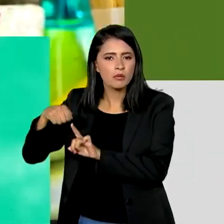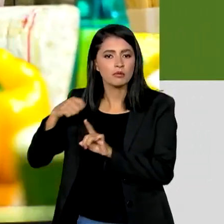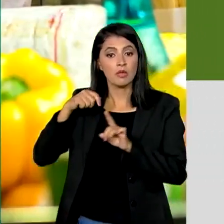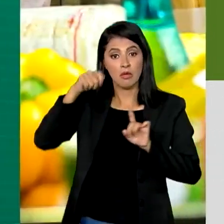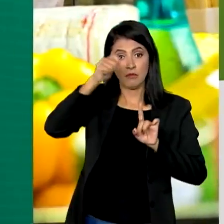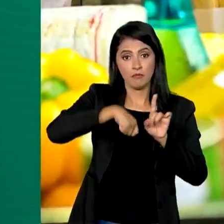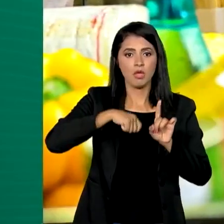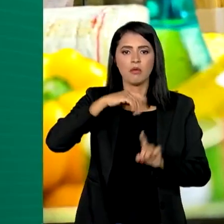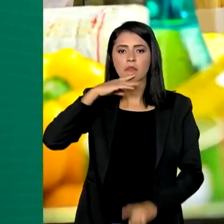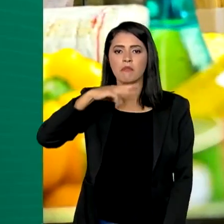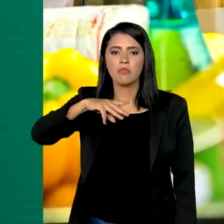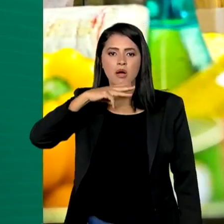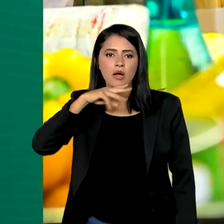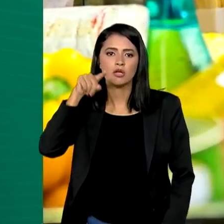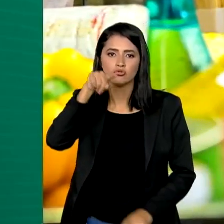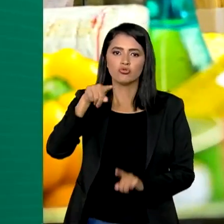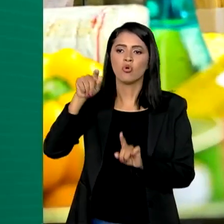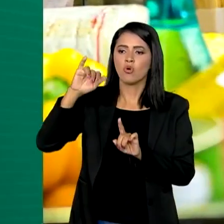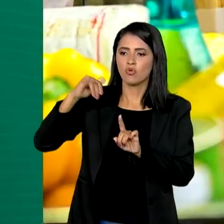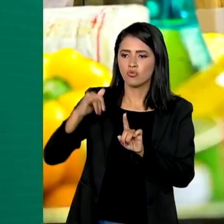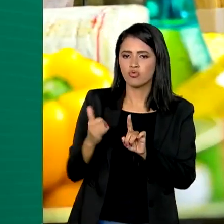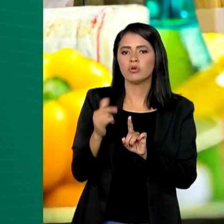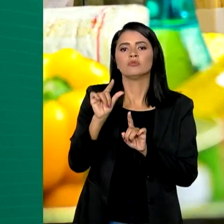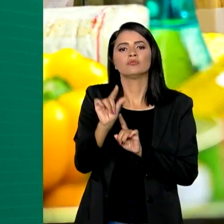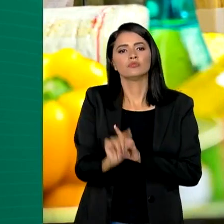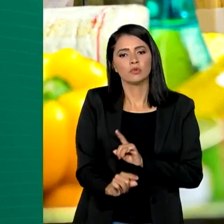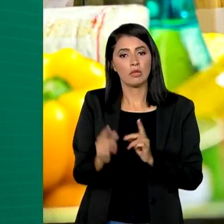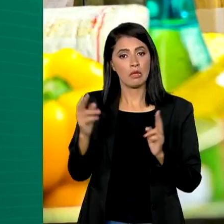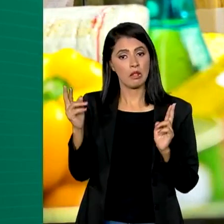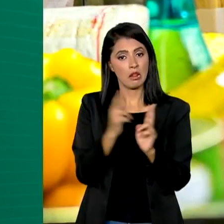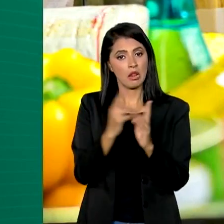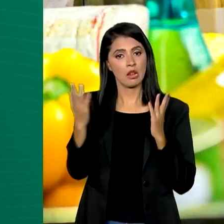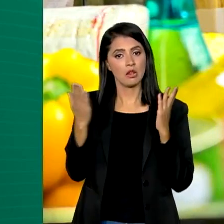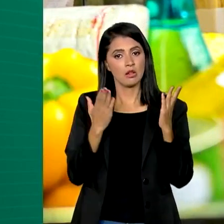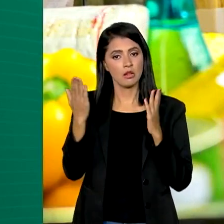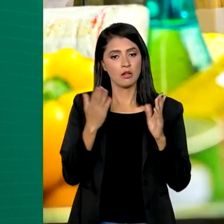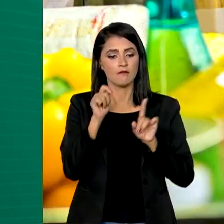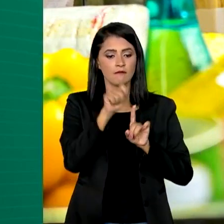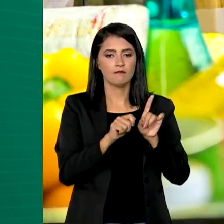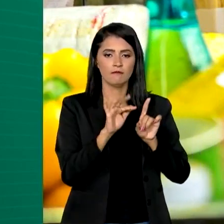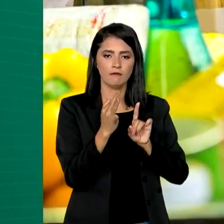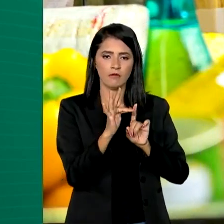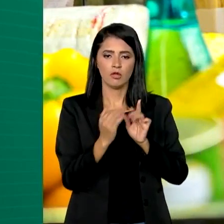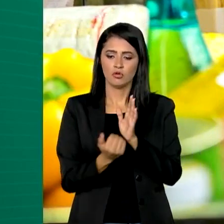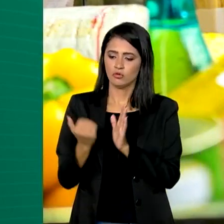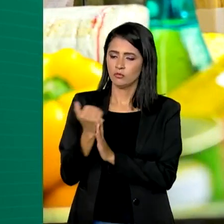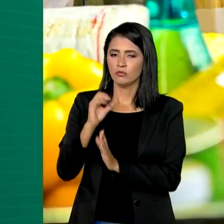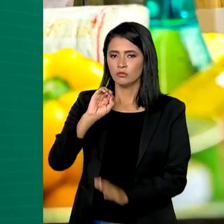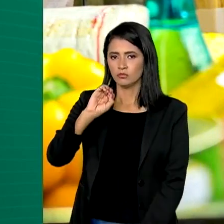março, a inflação desacelerou em relação a fevereiro, subindo apenas